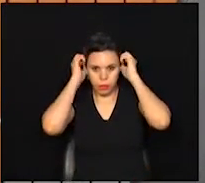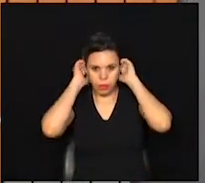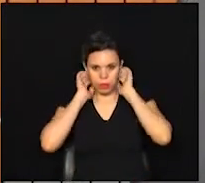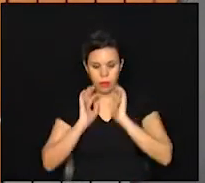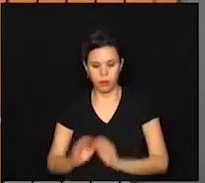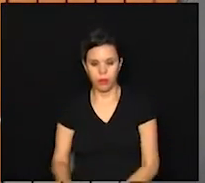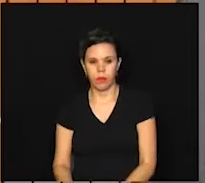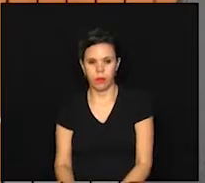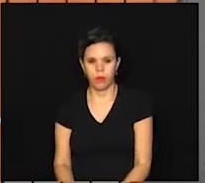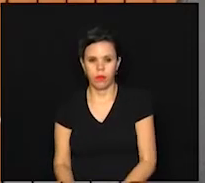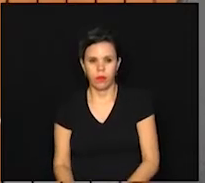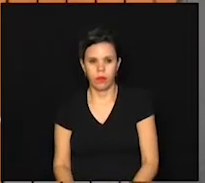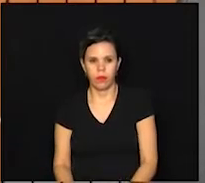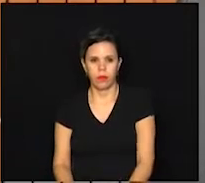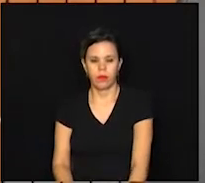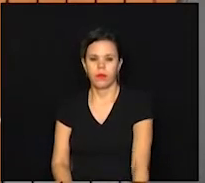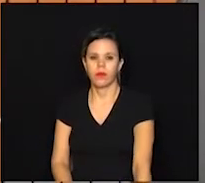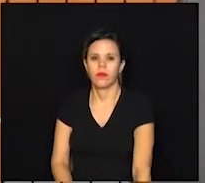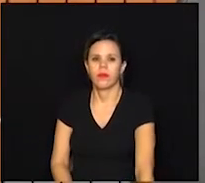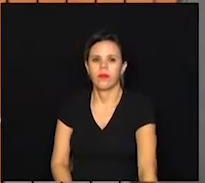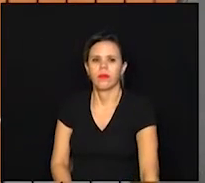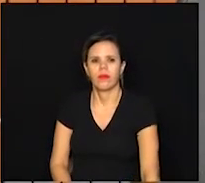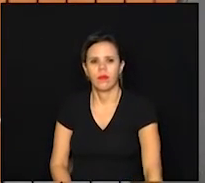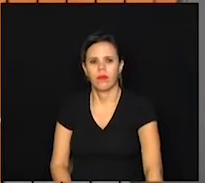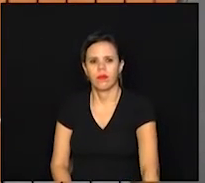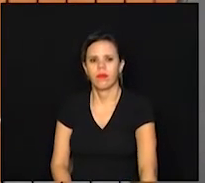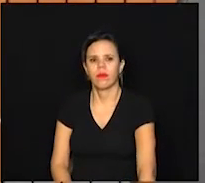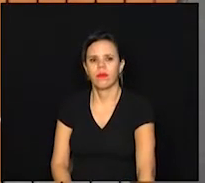Pode continuar. Tudo certo.